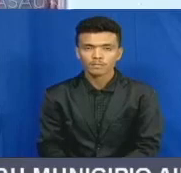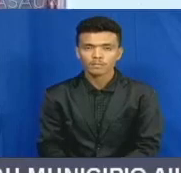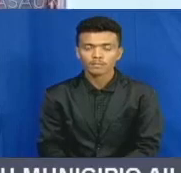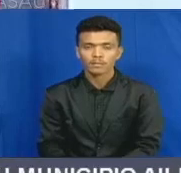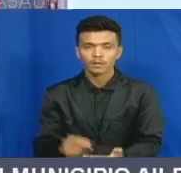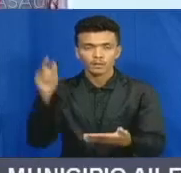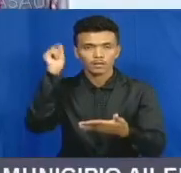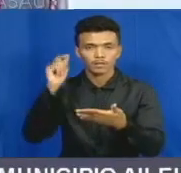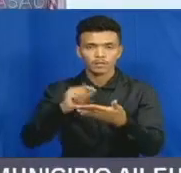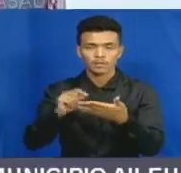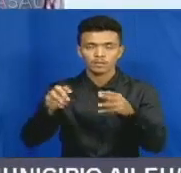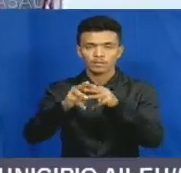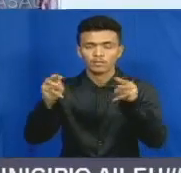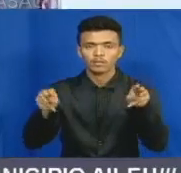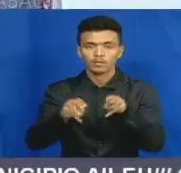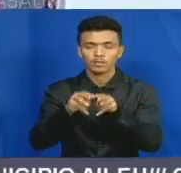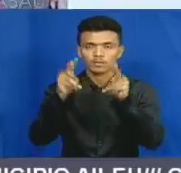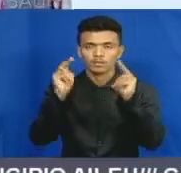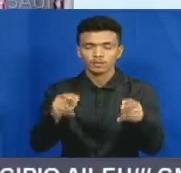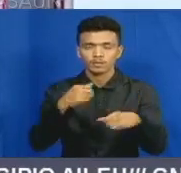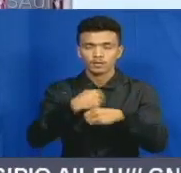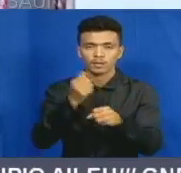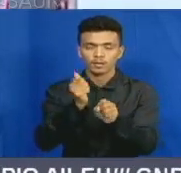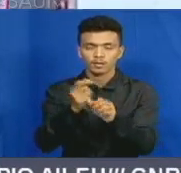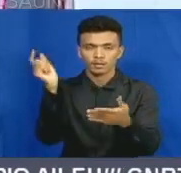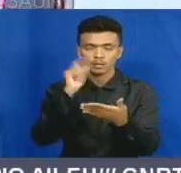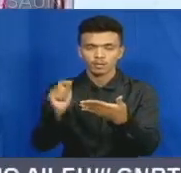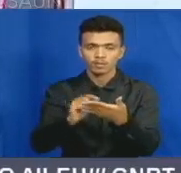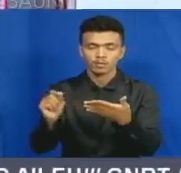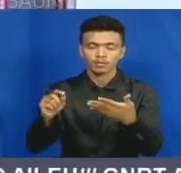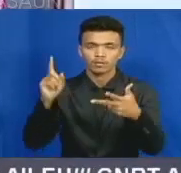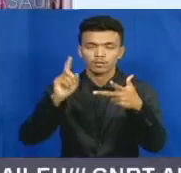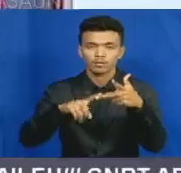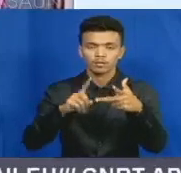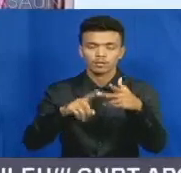administração município, tem ala contrato. Terceiro, ala